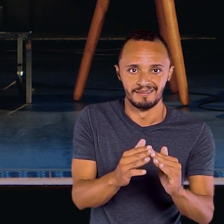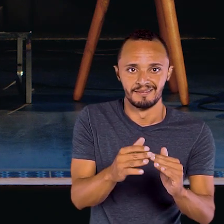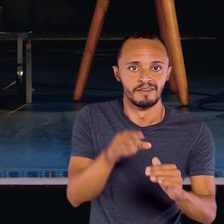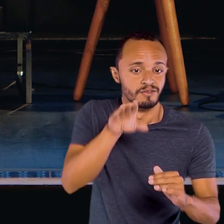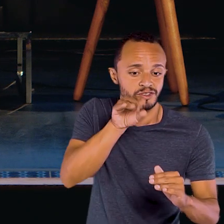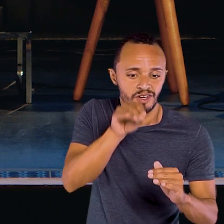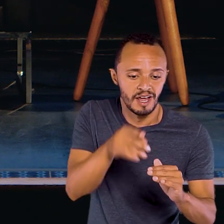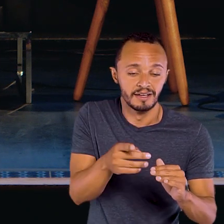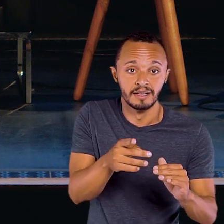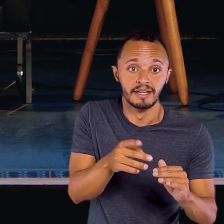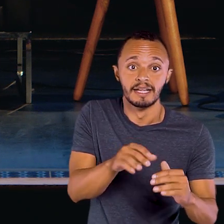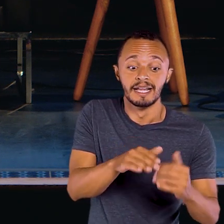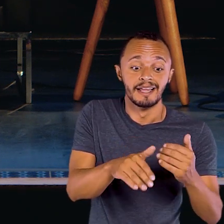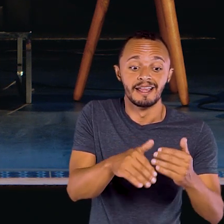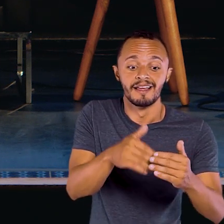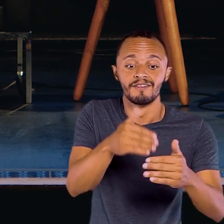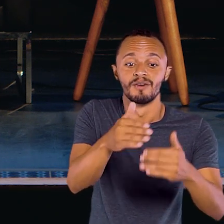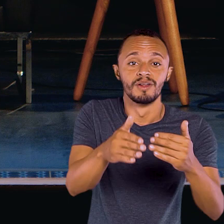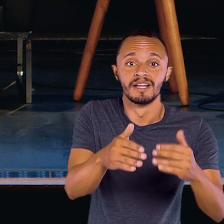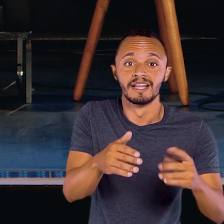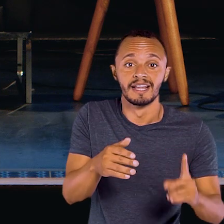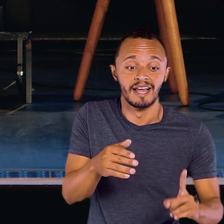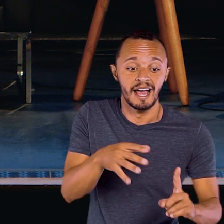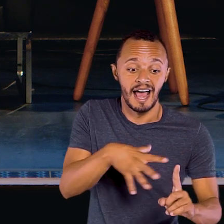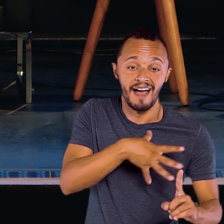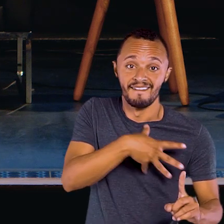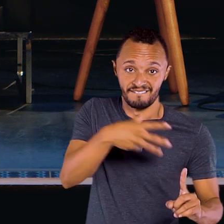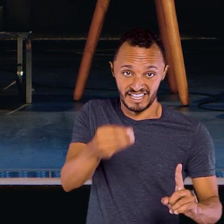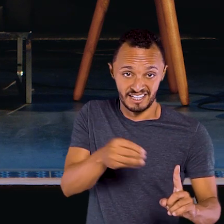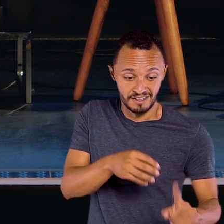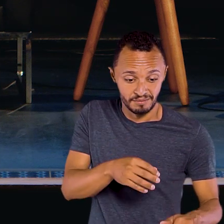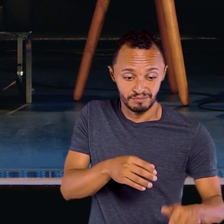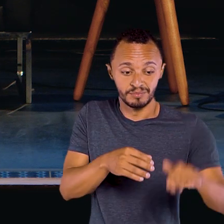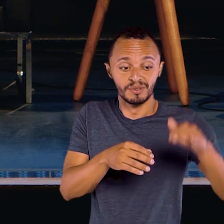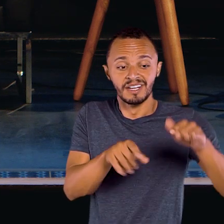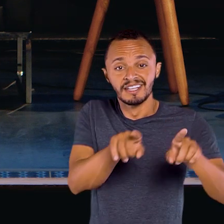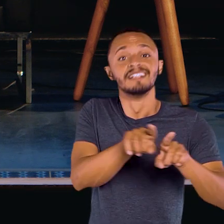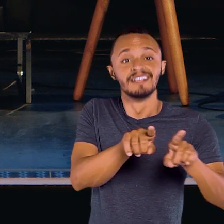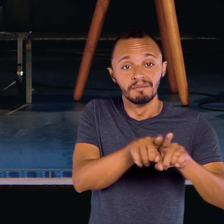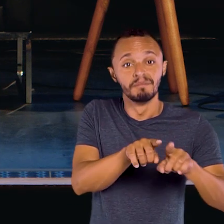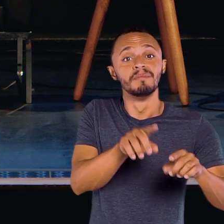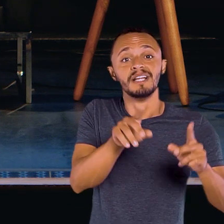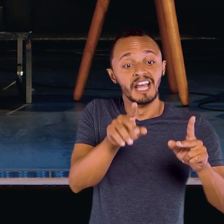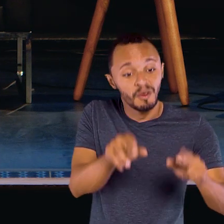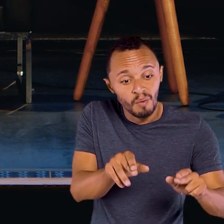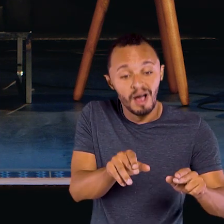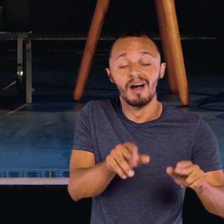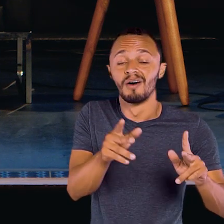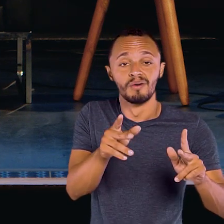empregada doméstica como é o hábito, como é o costume, né? Então, eu queria que você comentasse primeiro essa coisa das citações